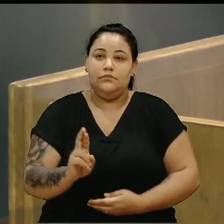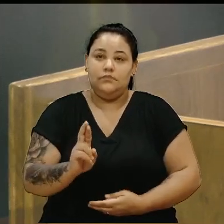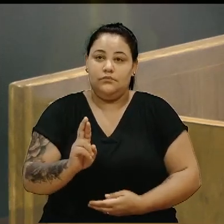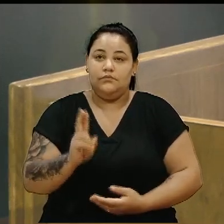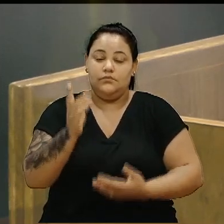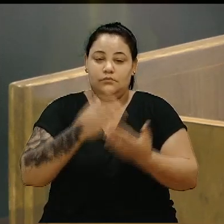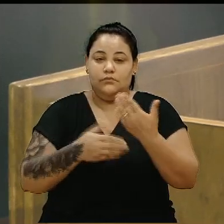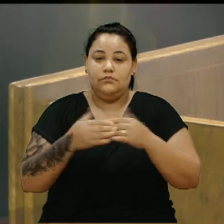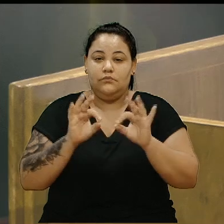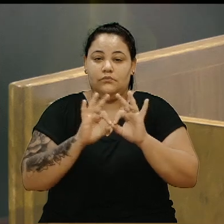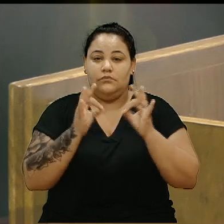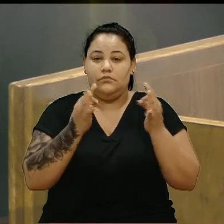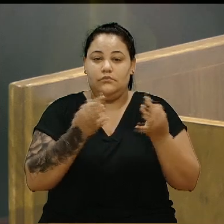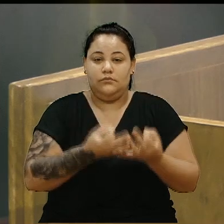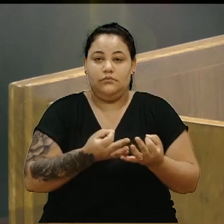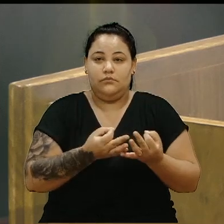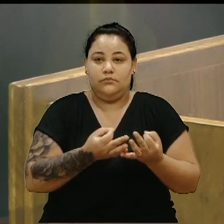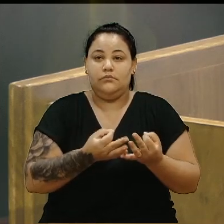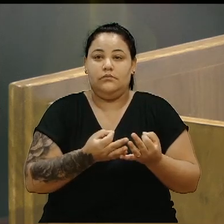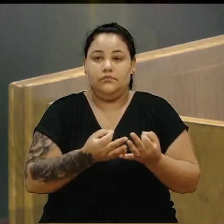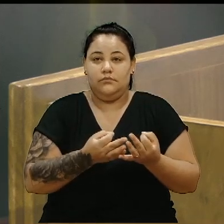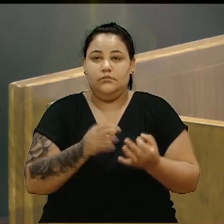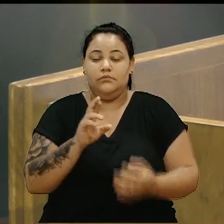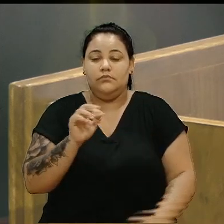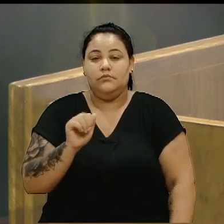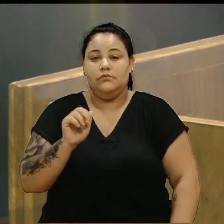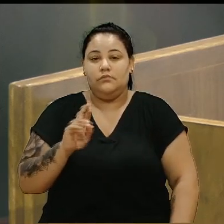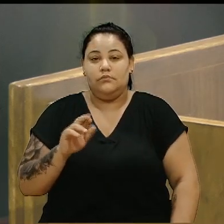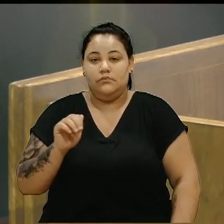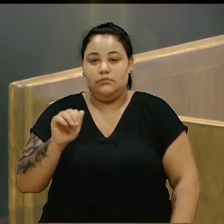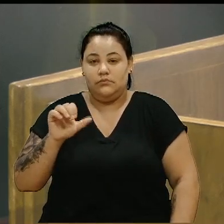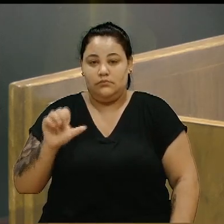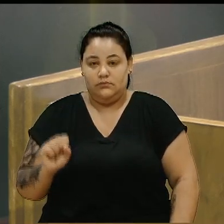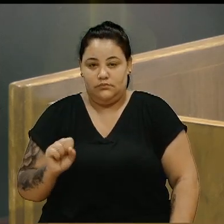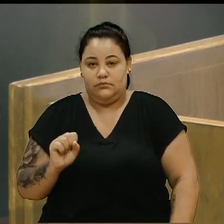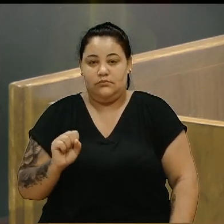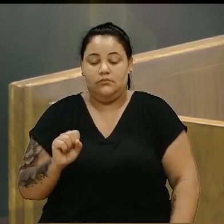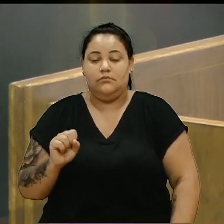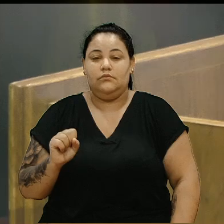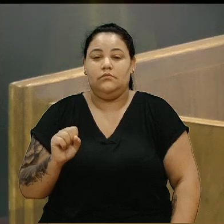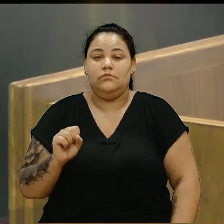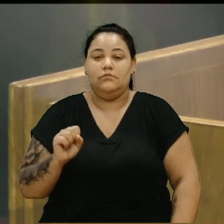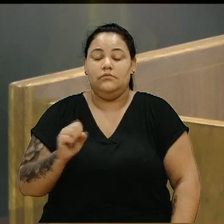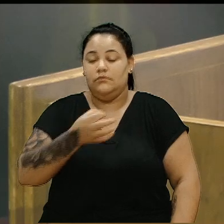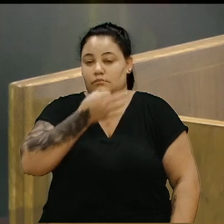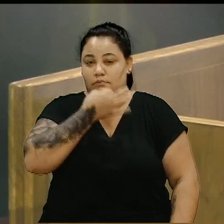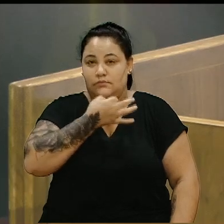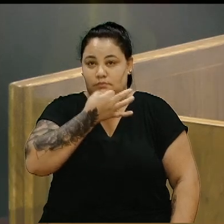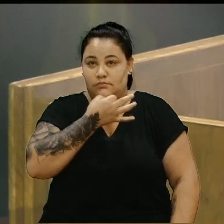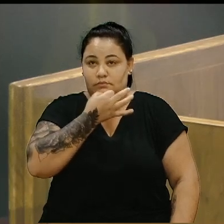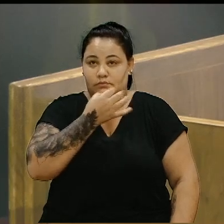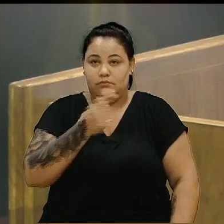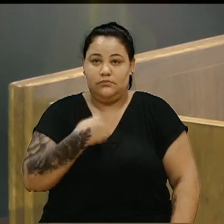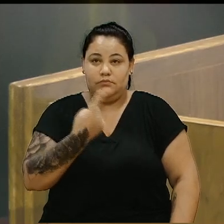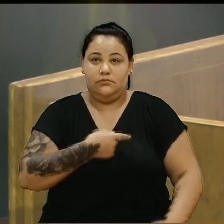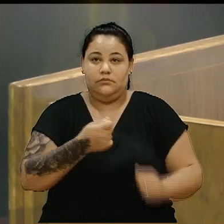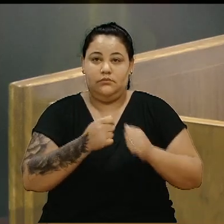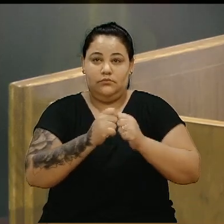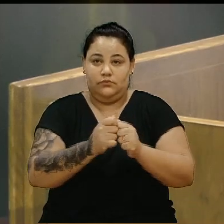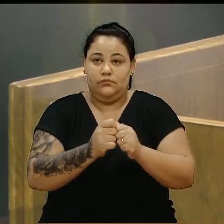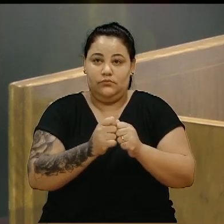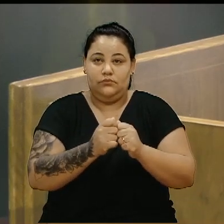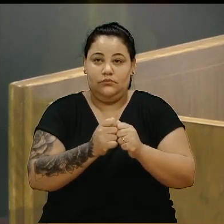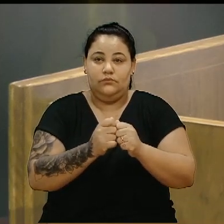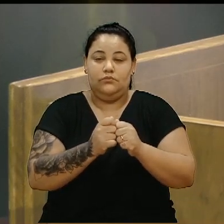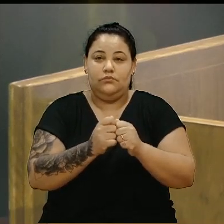todas as famílias raras de Caxias do Sul. Nós estamos, através do vereador Bortola, nós